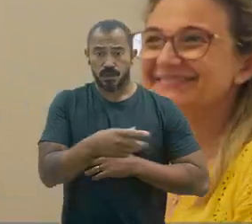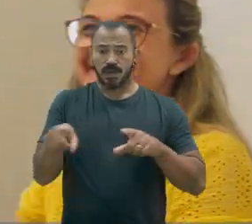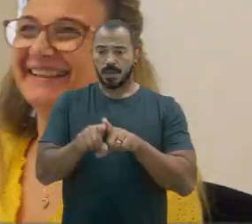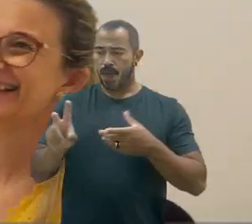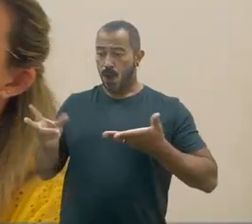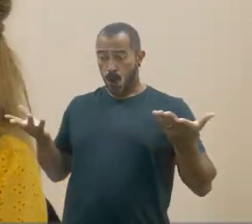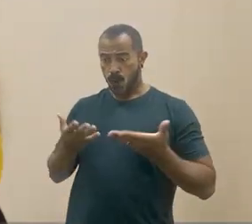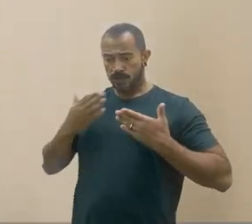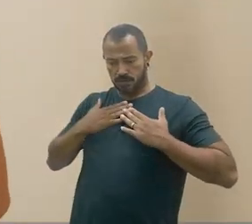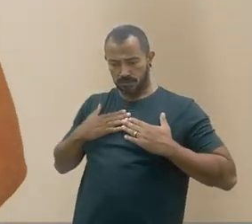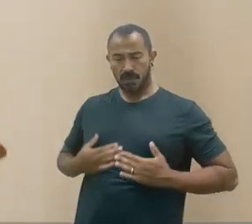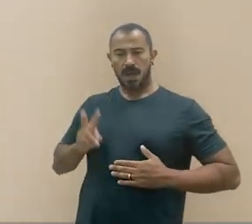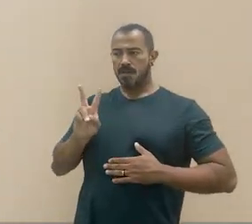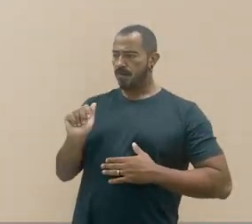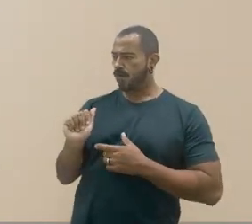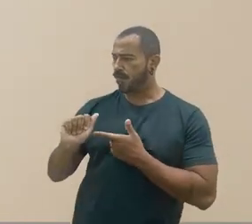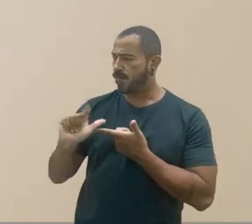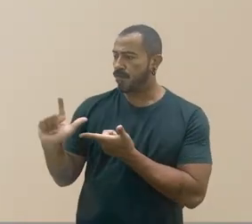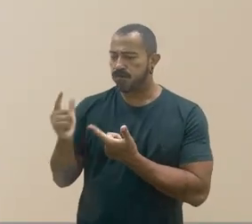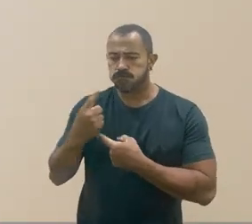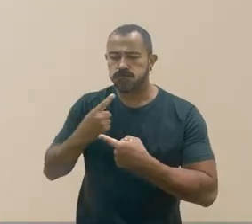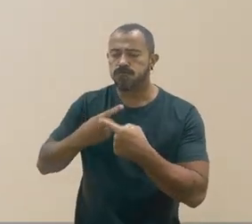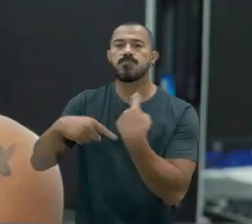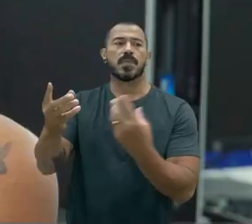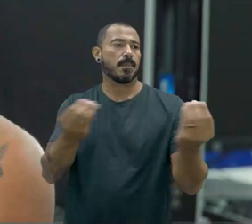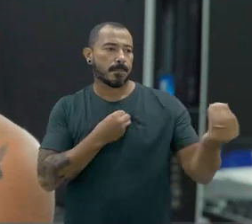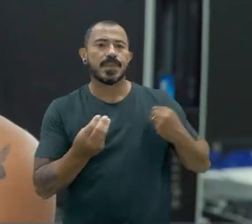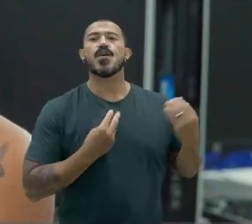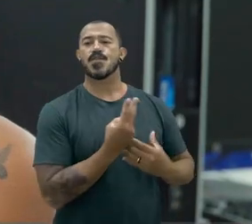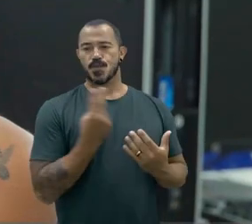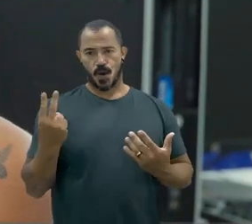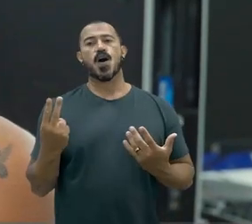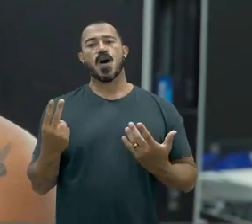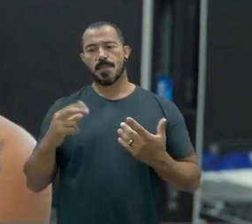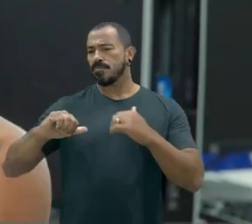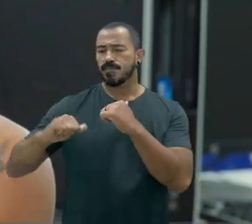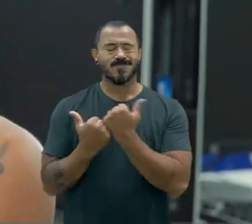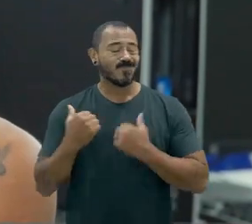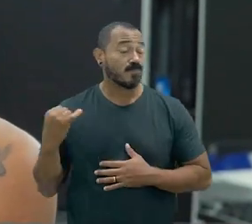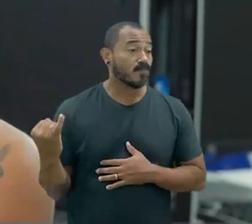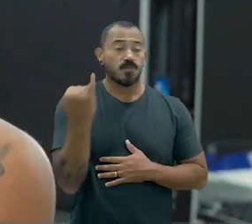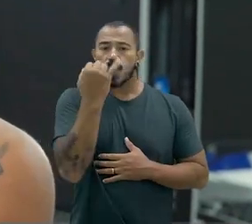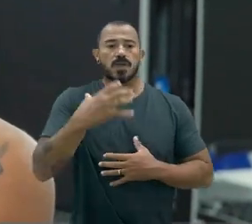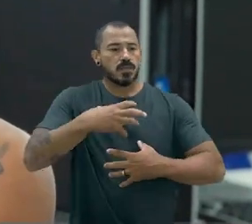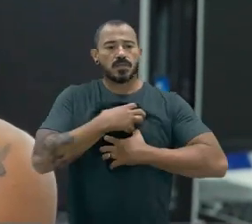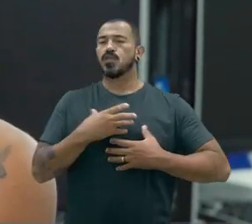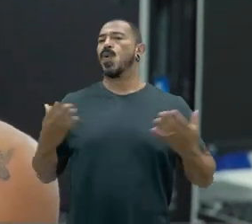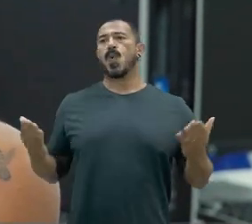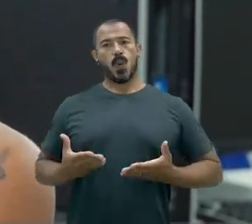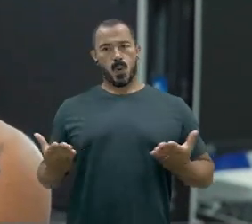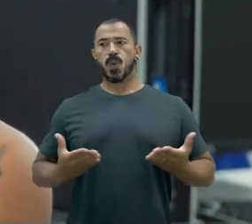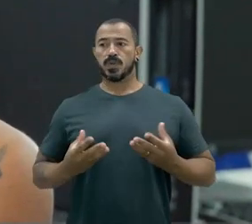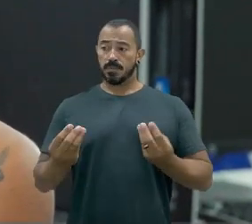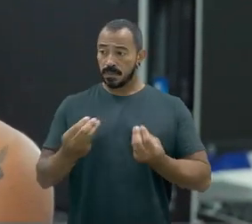que é hoje em dia, inclusive Val foi o nome dado pelas pessoas aqui do IFES. Foi um lugar fundamental para eu me sentir confortável com quem eu sou hoje, com certeza.